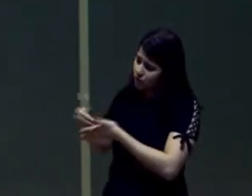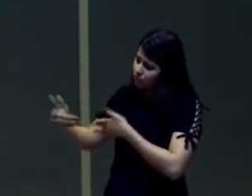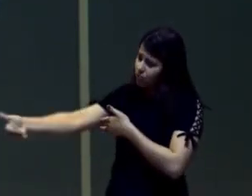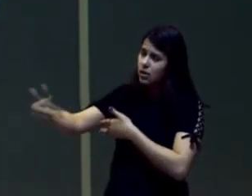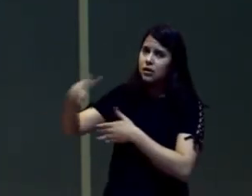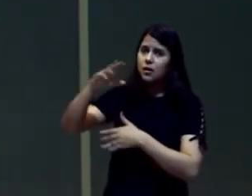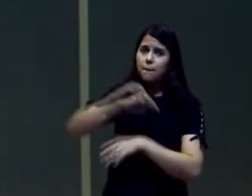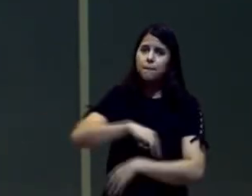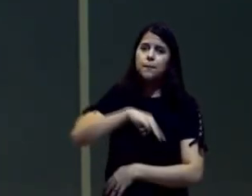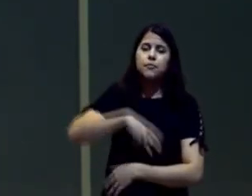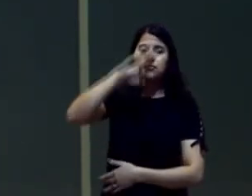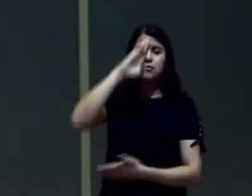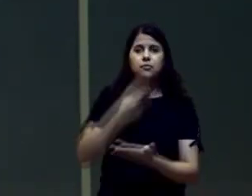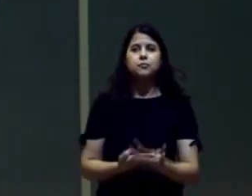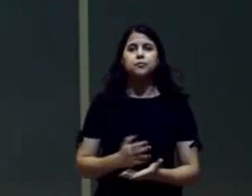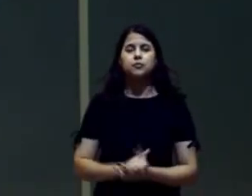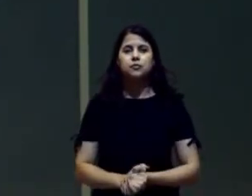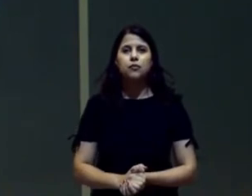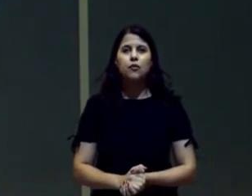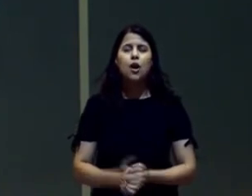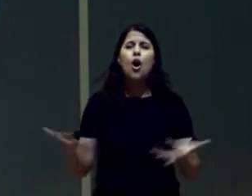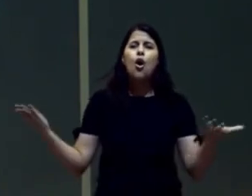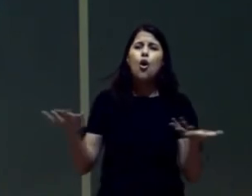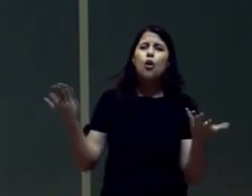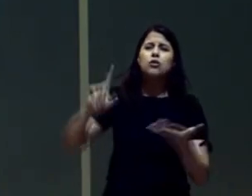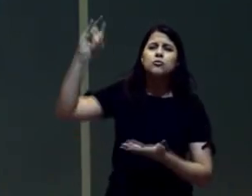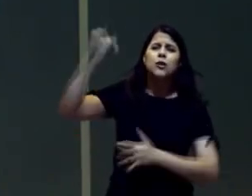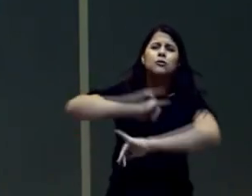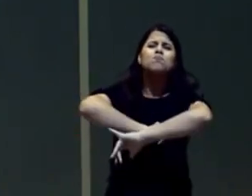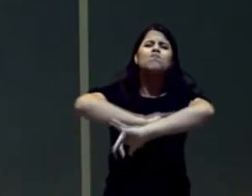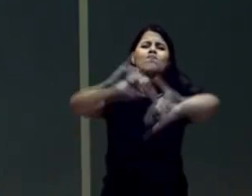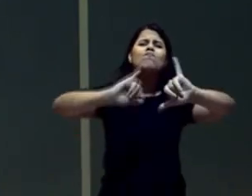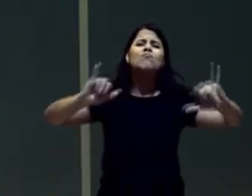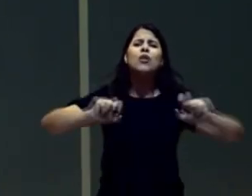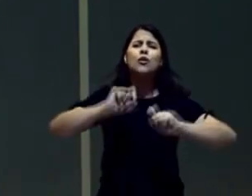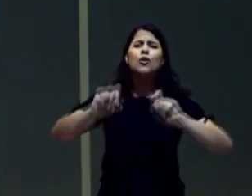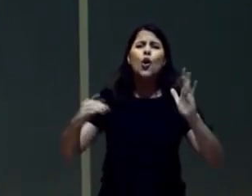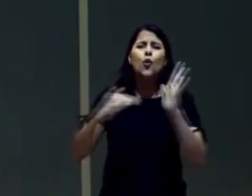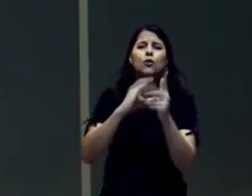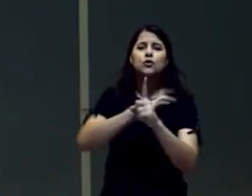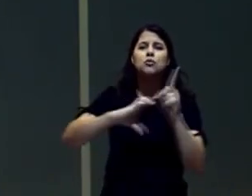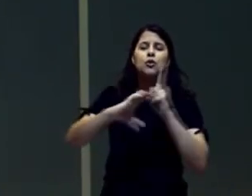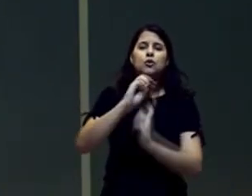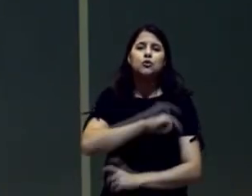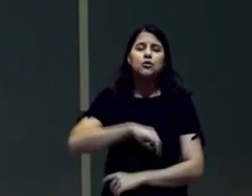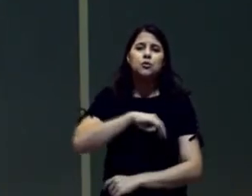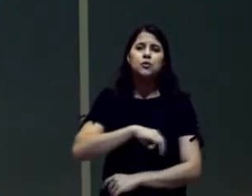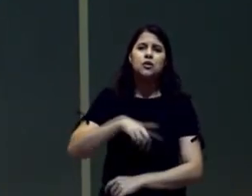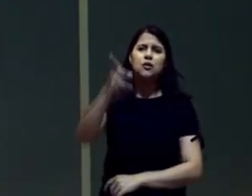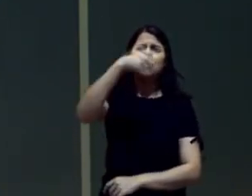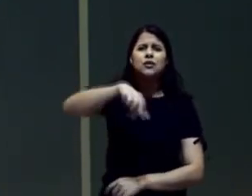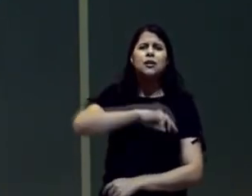acreditando. A palavra de Deus para a igreja de Várzea Paulista nessa noite, neste último culto de missão, é essa: